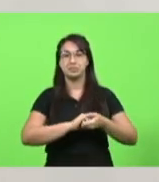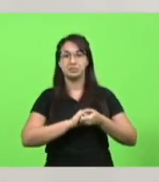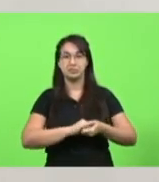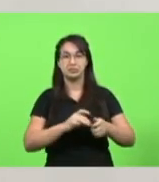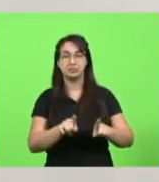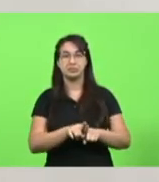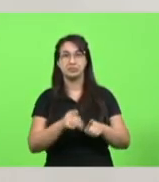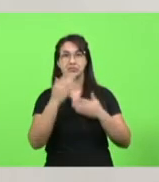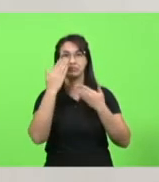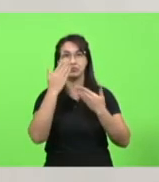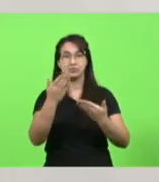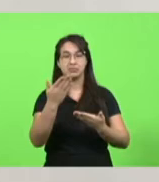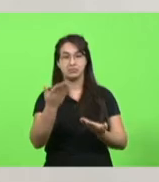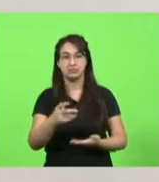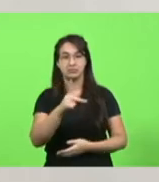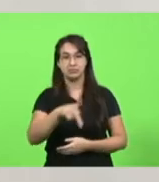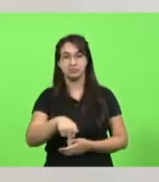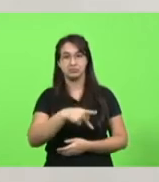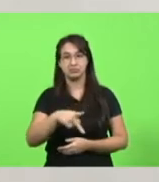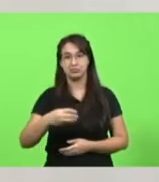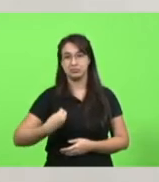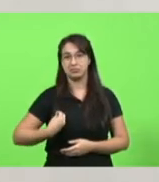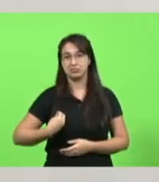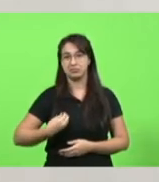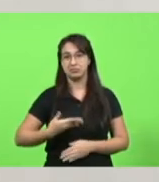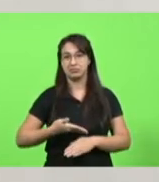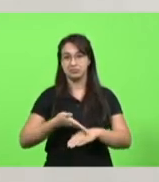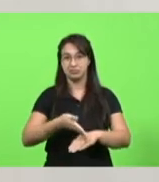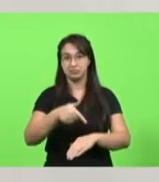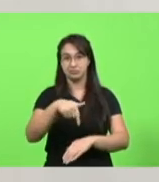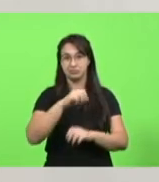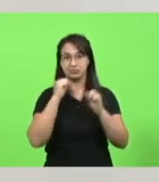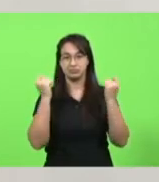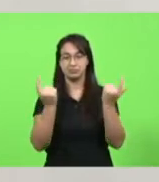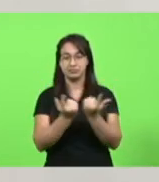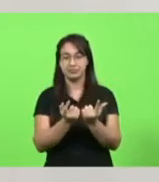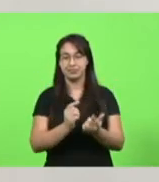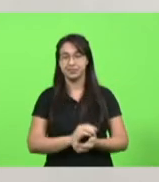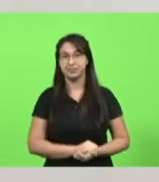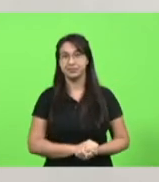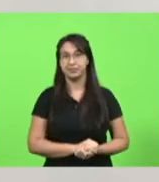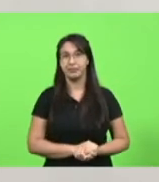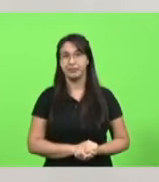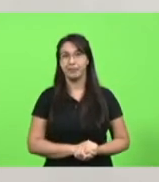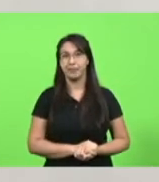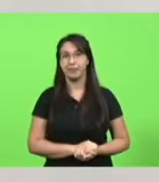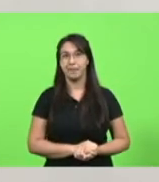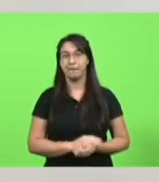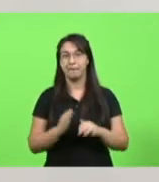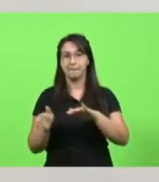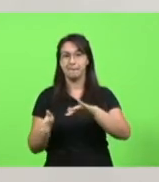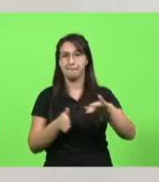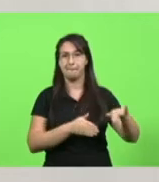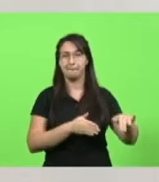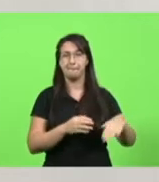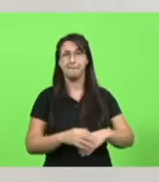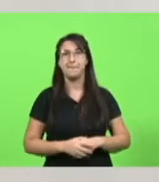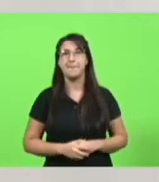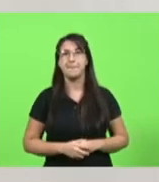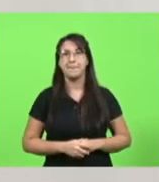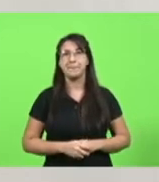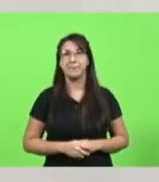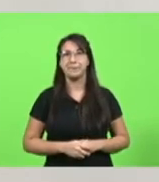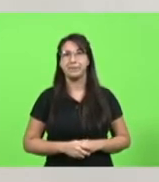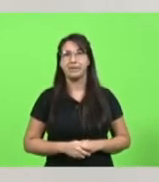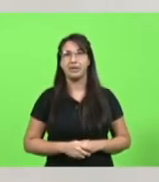agradecimentos, pastor, pela sua presença. Eu quero aqui destacar um fator interessante que veio ao meu conhecimento, senhor